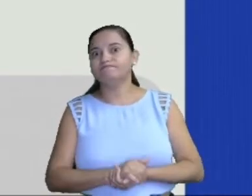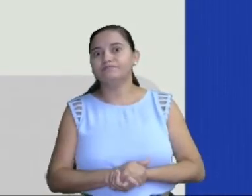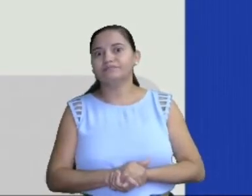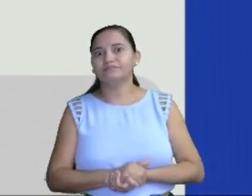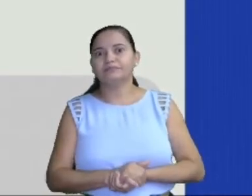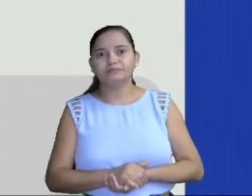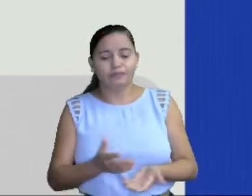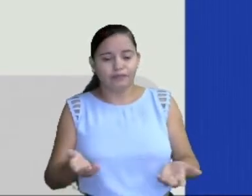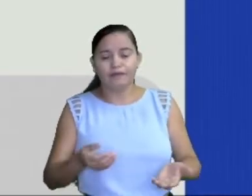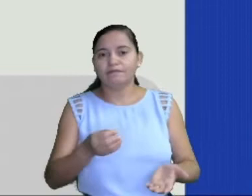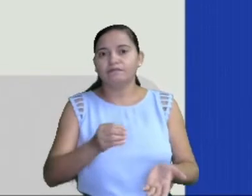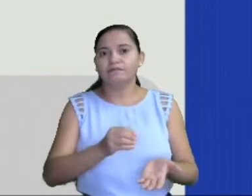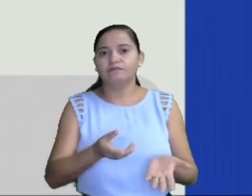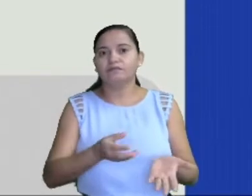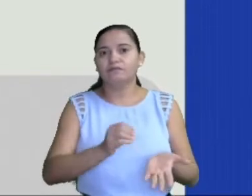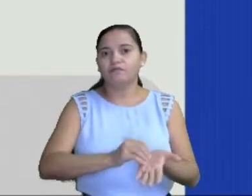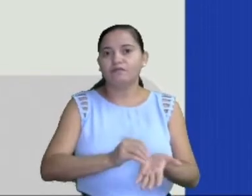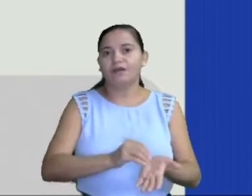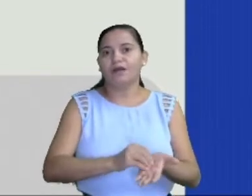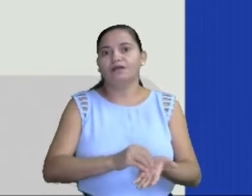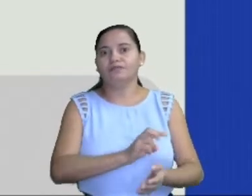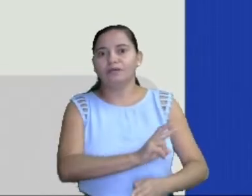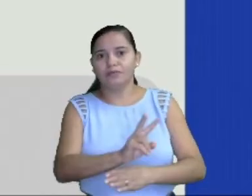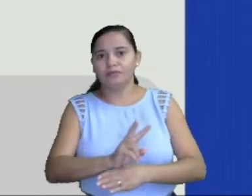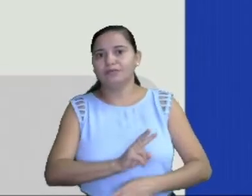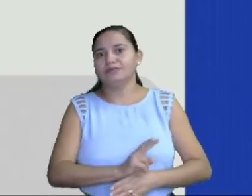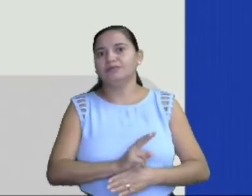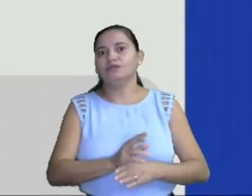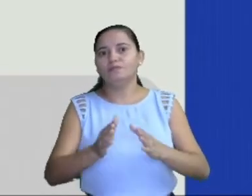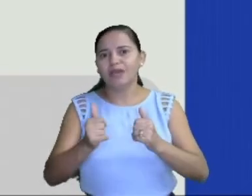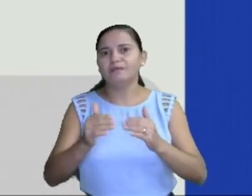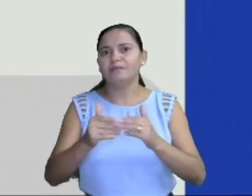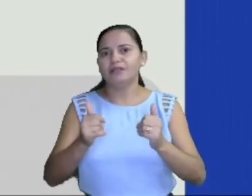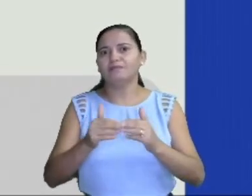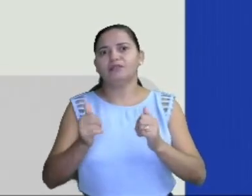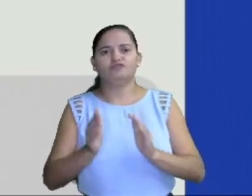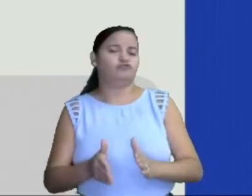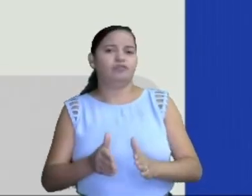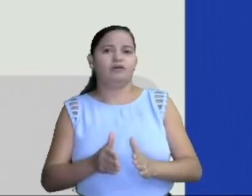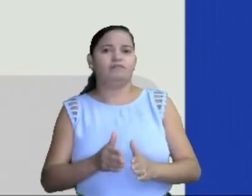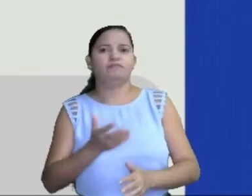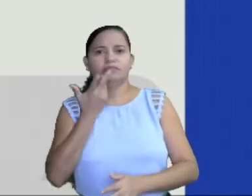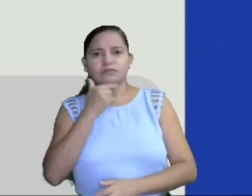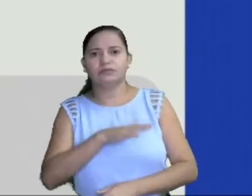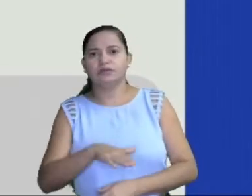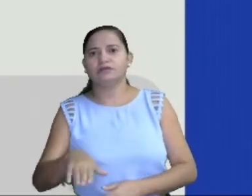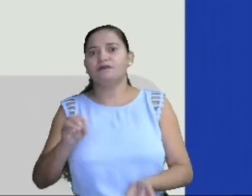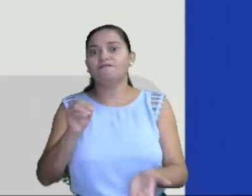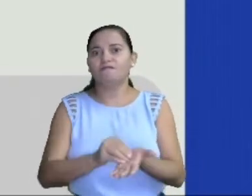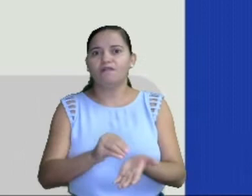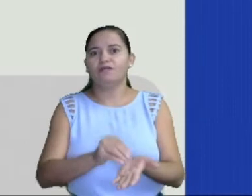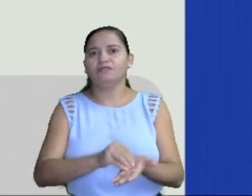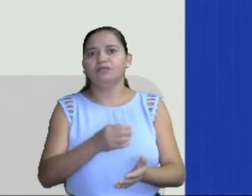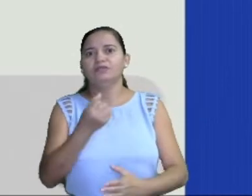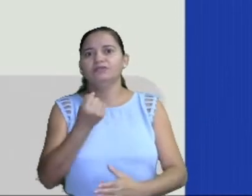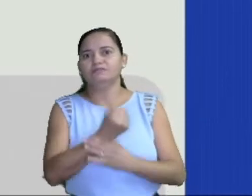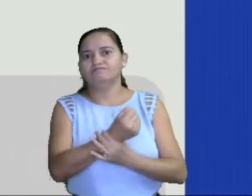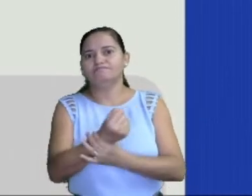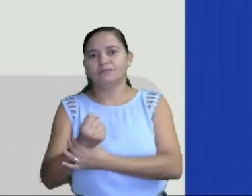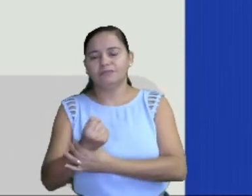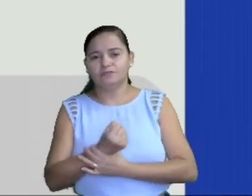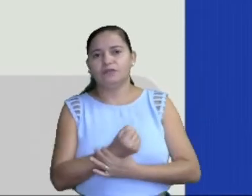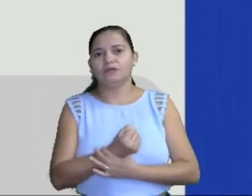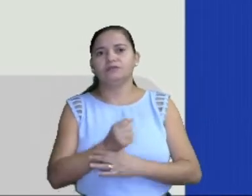nenhuma proteção que eu estou pedindo desde o início para nossas crianças. A diretora da escola alega que falta segurança no local. No